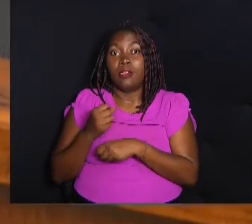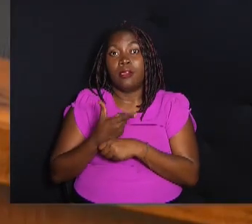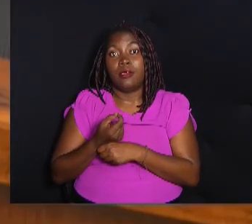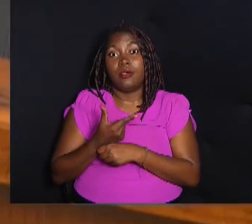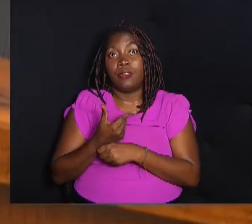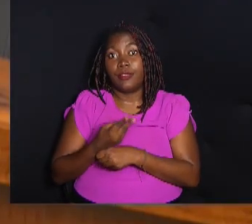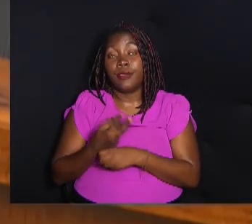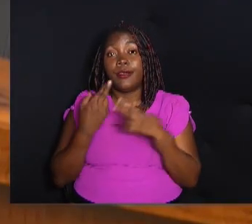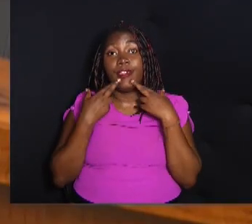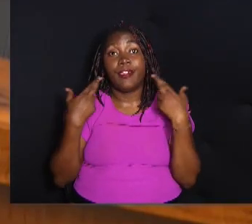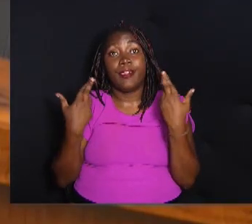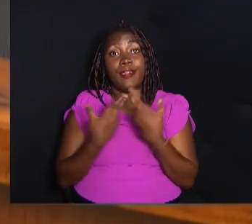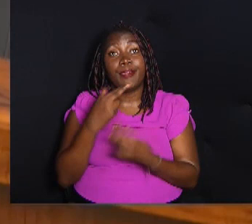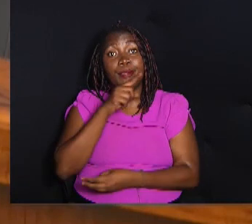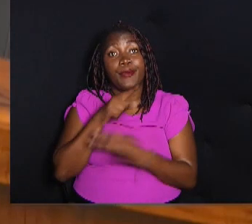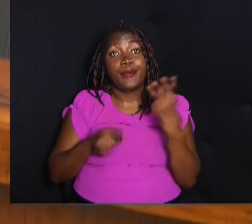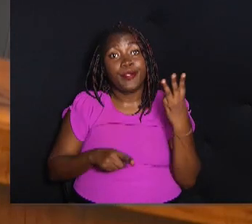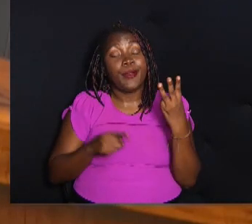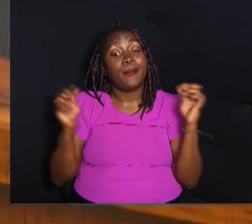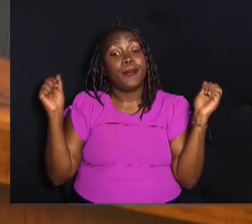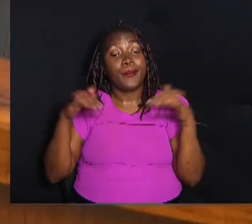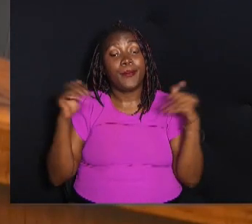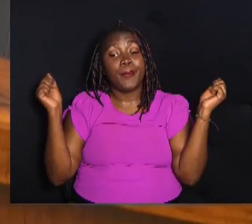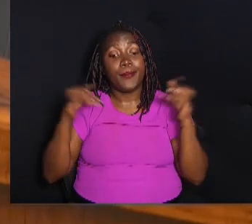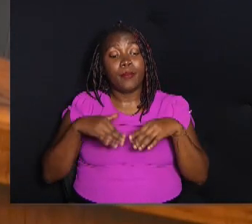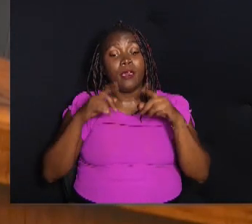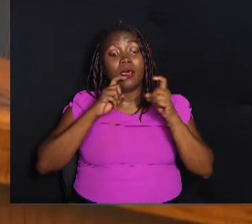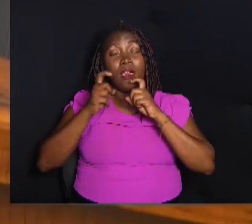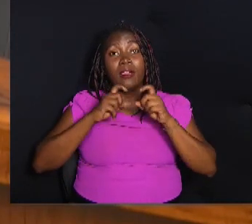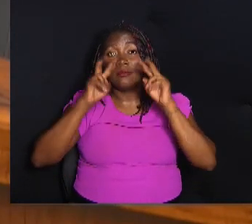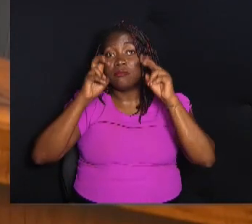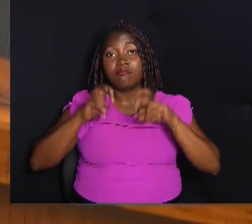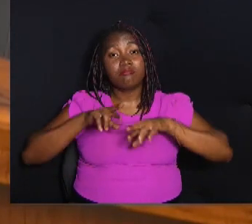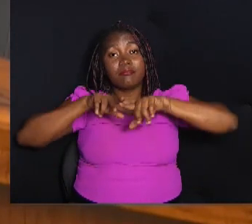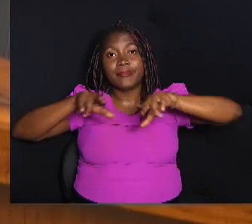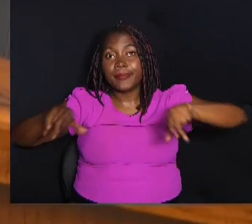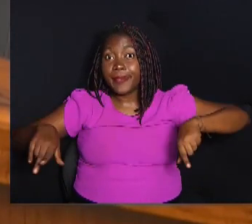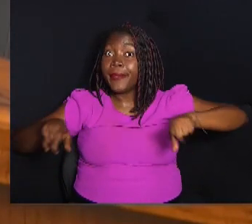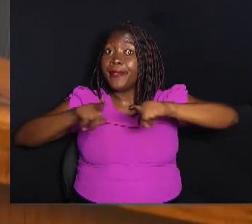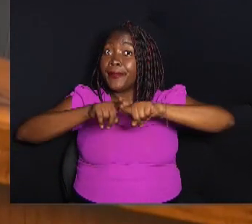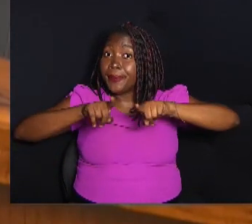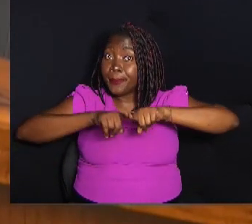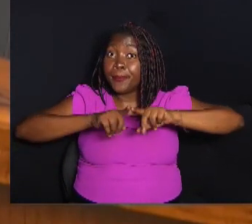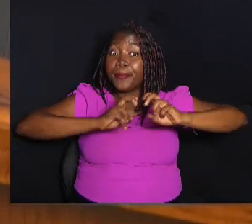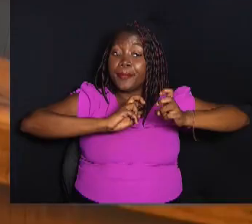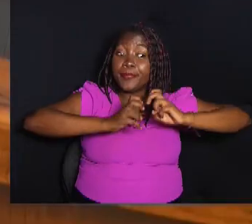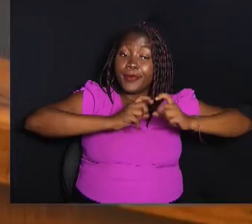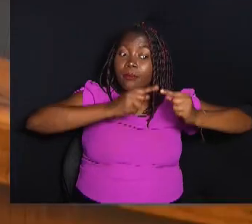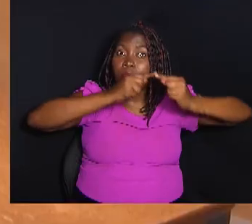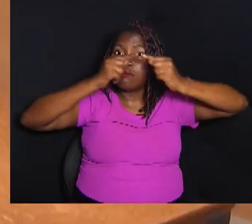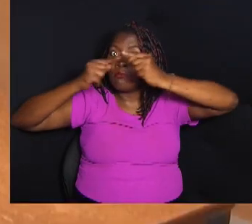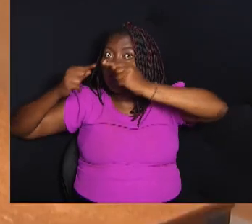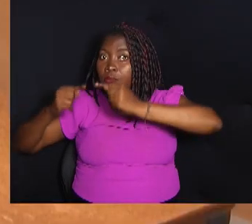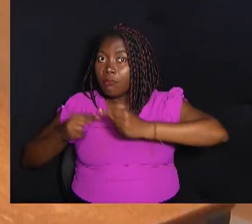reuniões para debater os mais diferentes assuntos entre eles a situação do trem intercidades que ligará São Paulo a